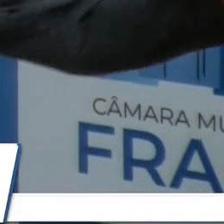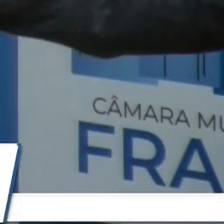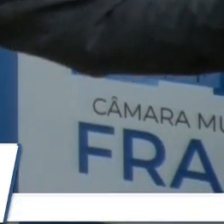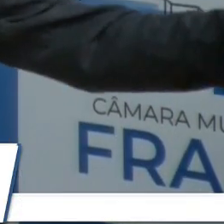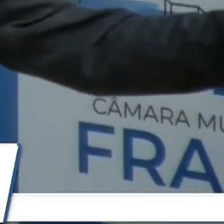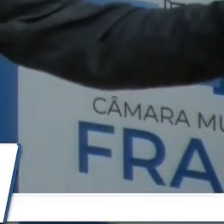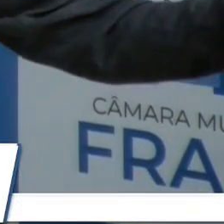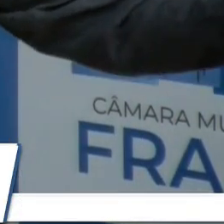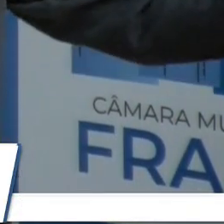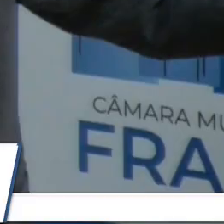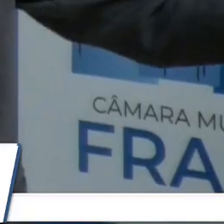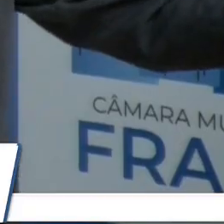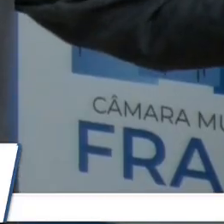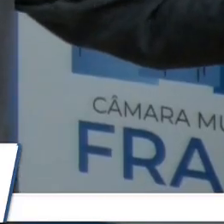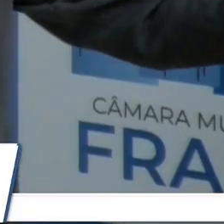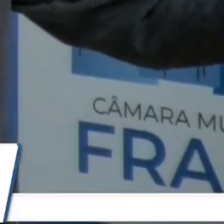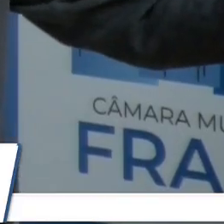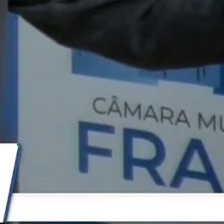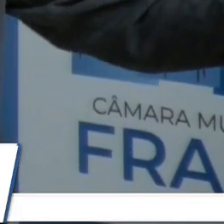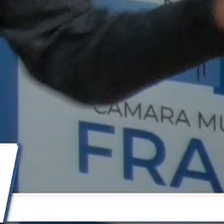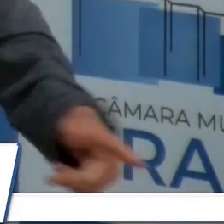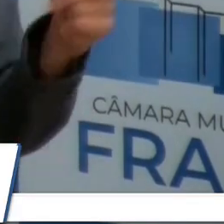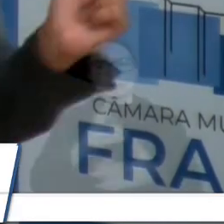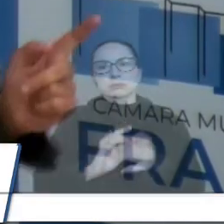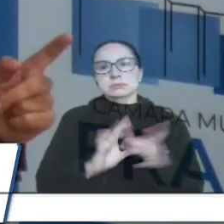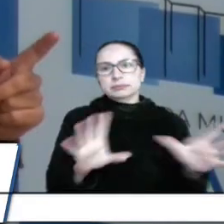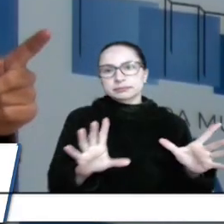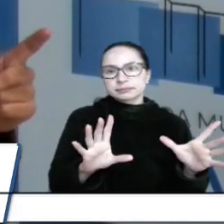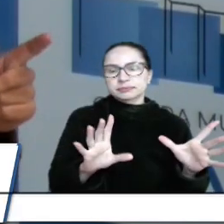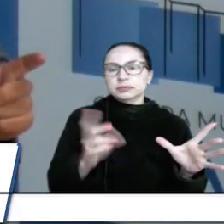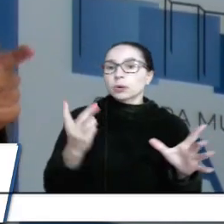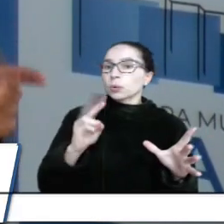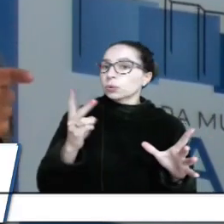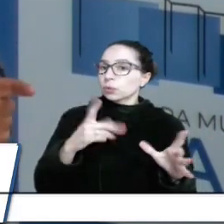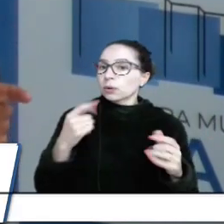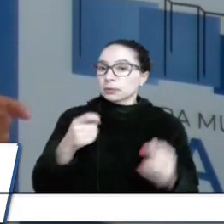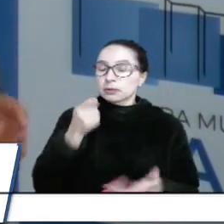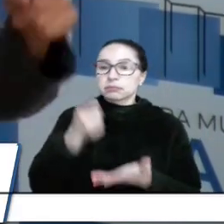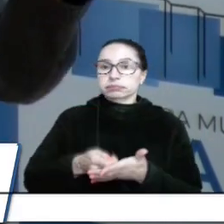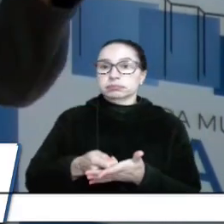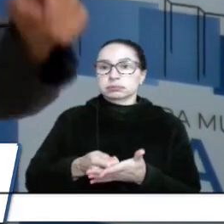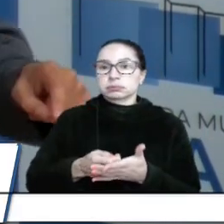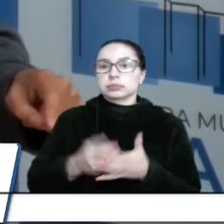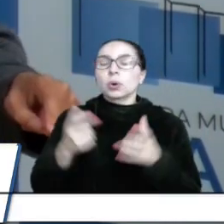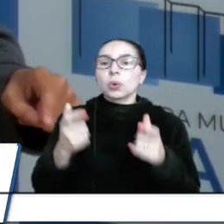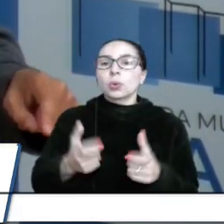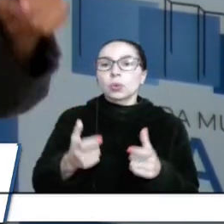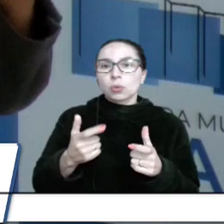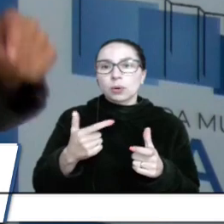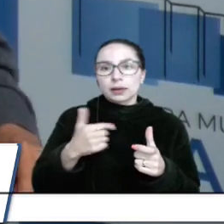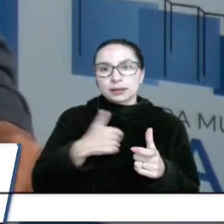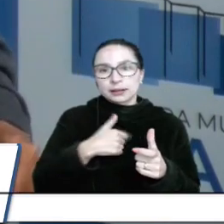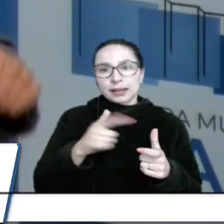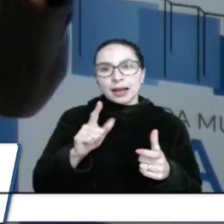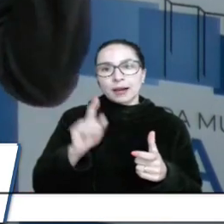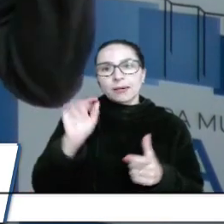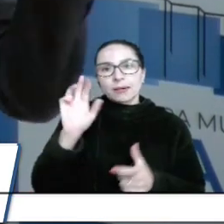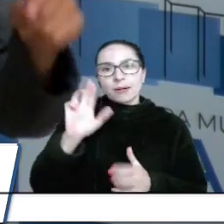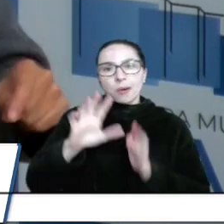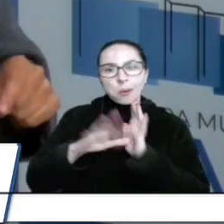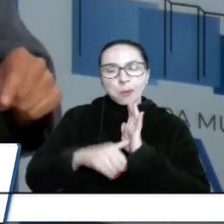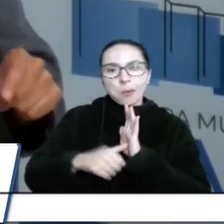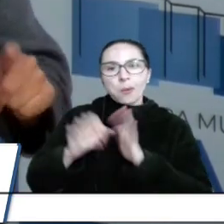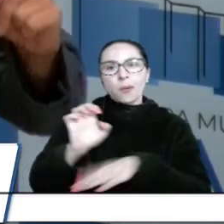e o outro absolve. Os dois têm que ser punidos. O lugar de quem rouba do Estado,